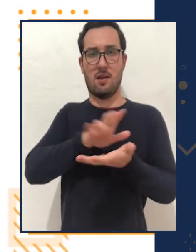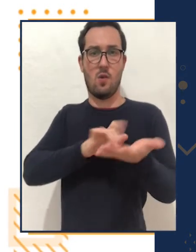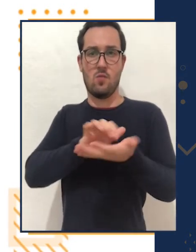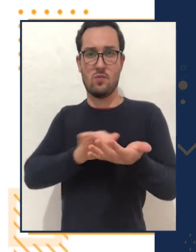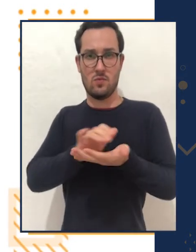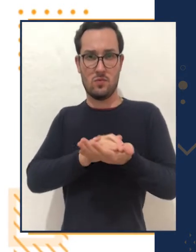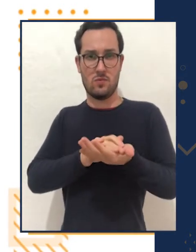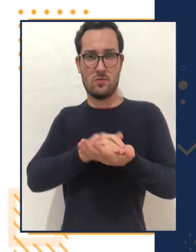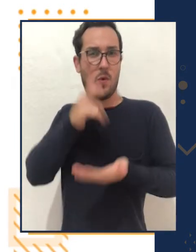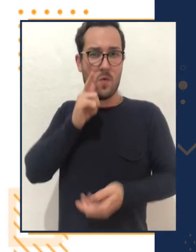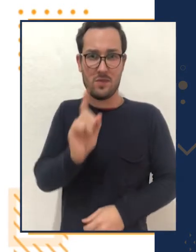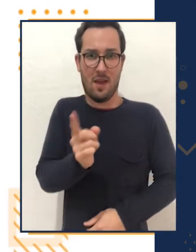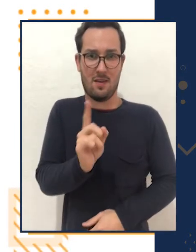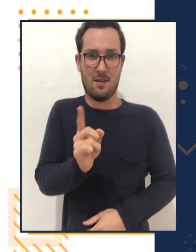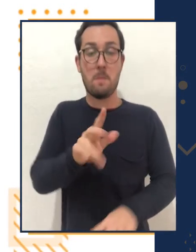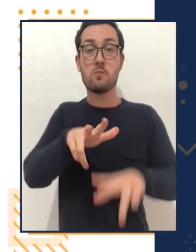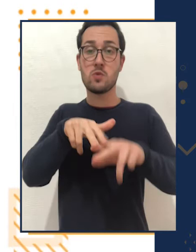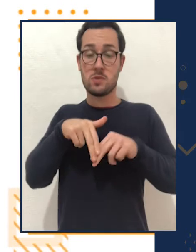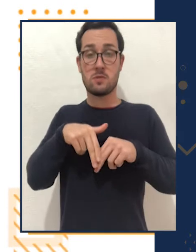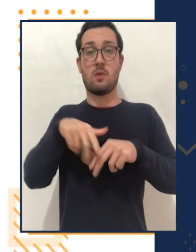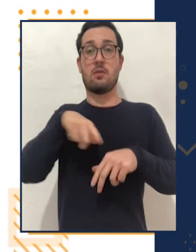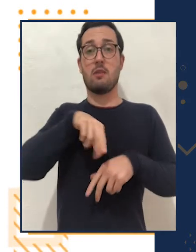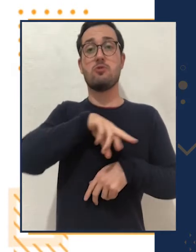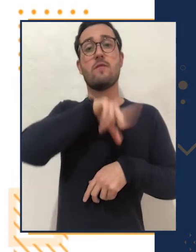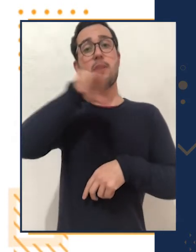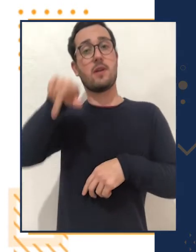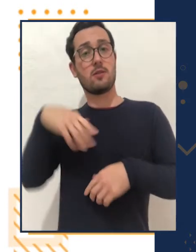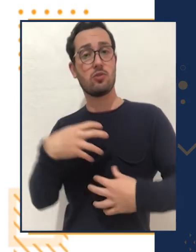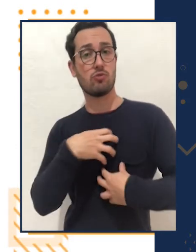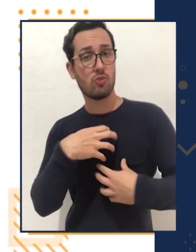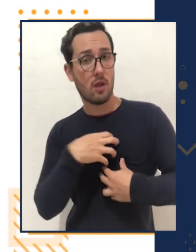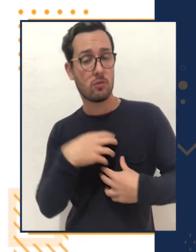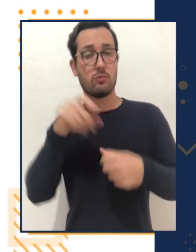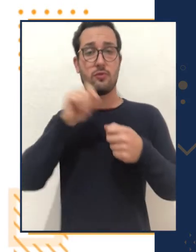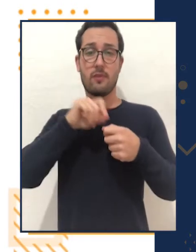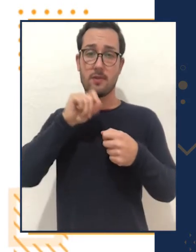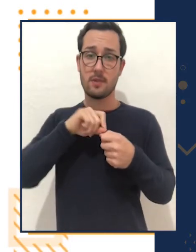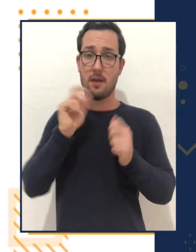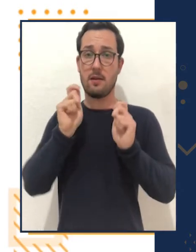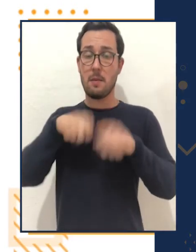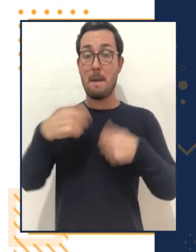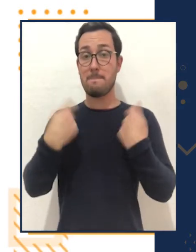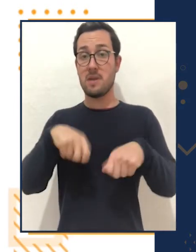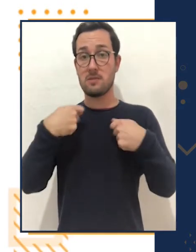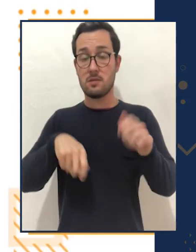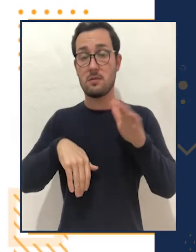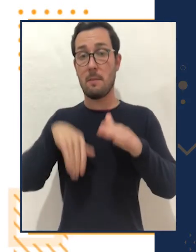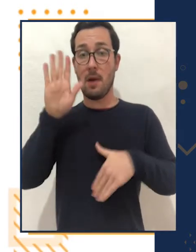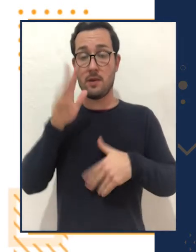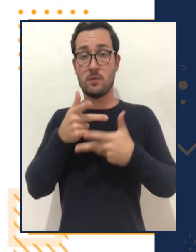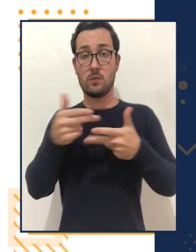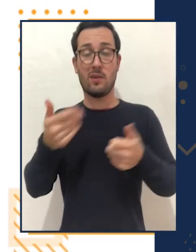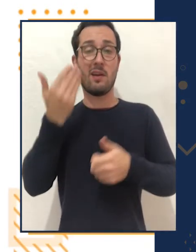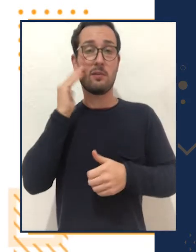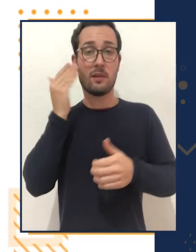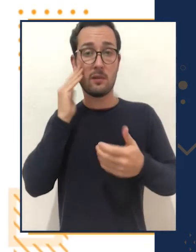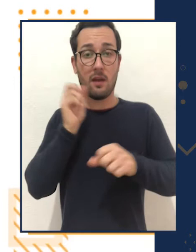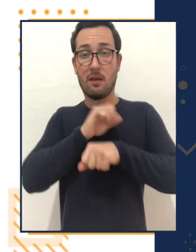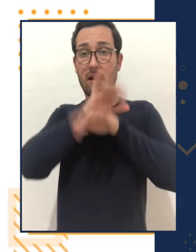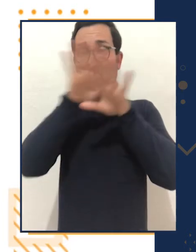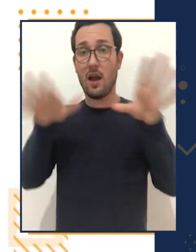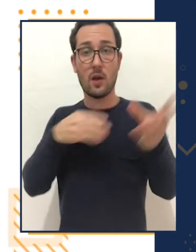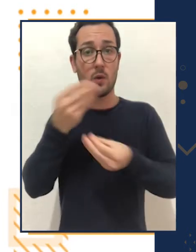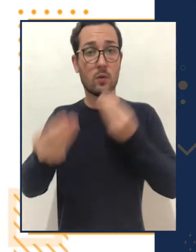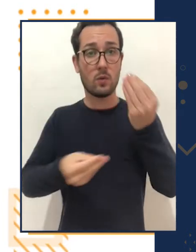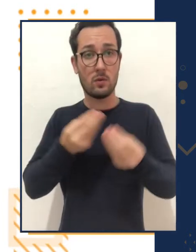mais resistores, resistências em diversas associações. Então a gente somente com a primeira lei,